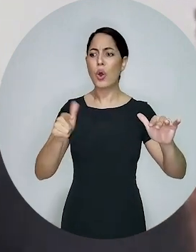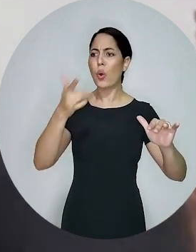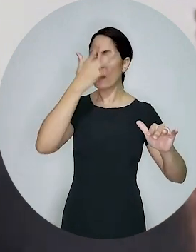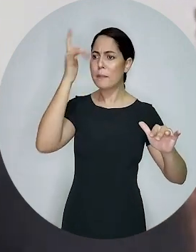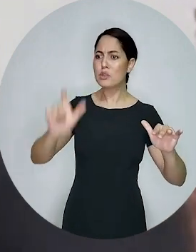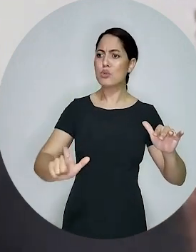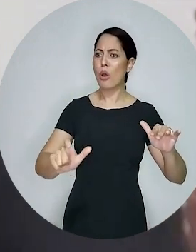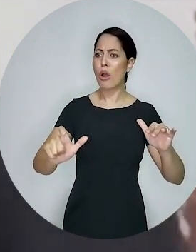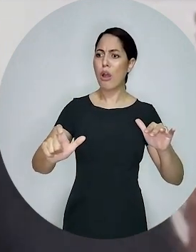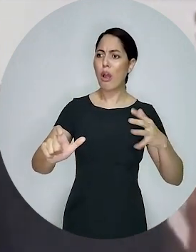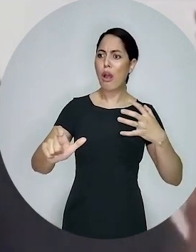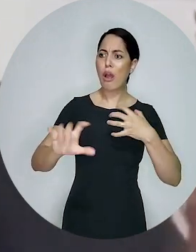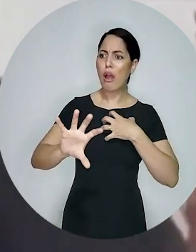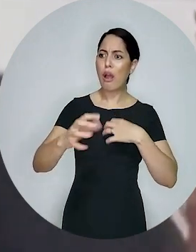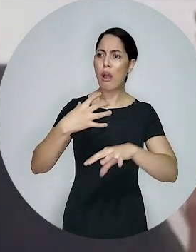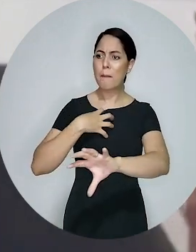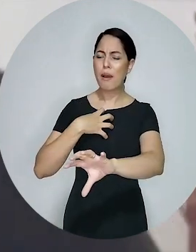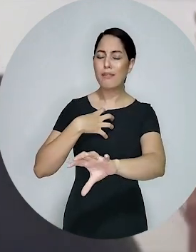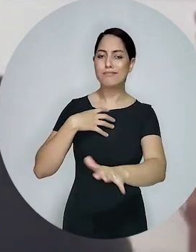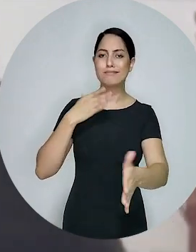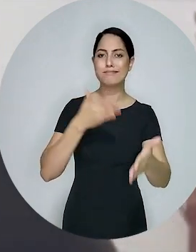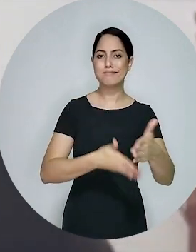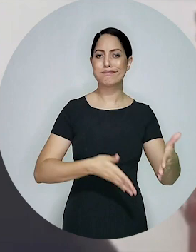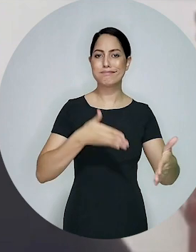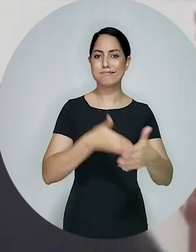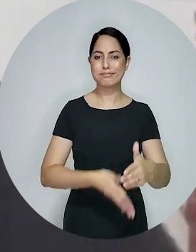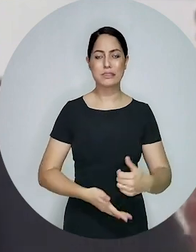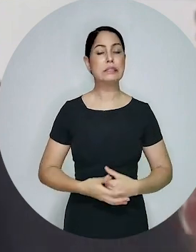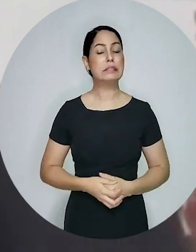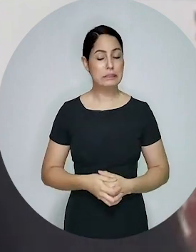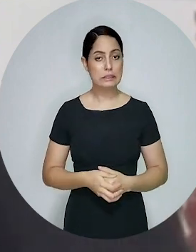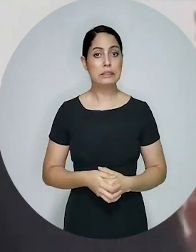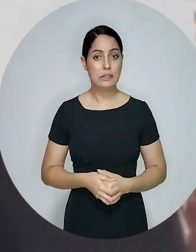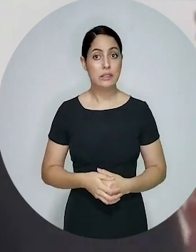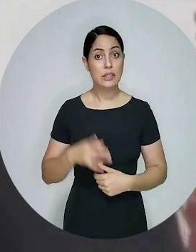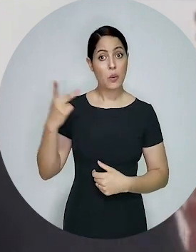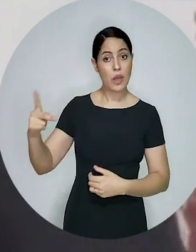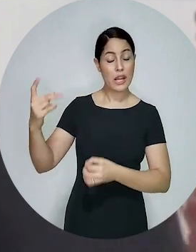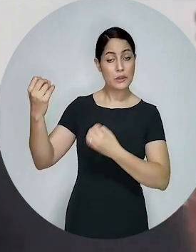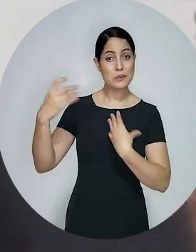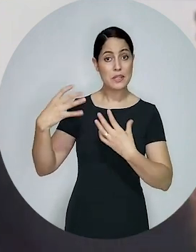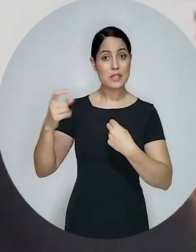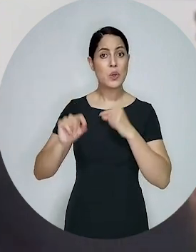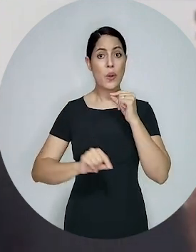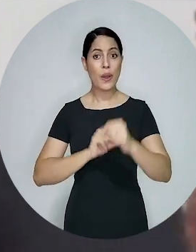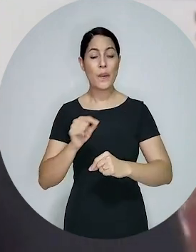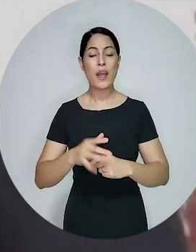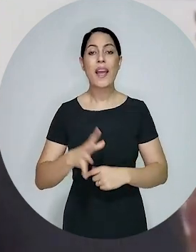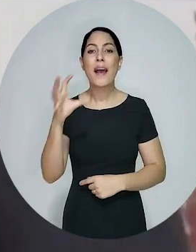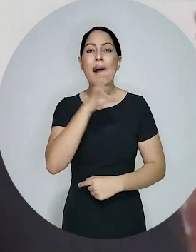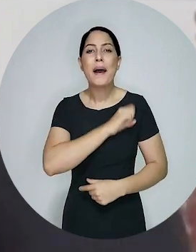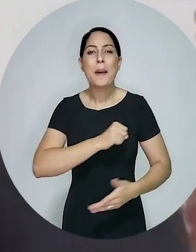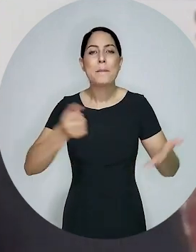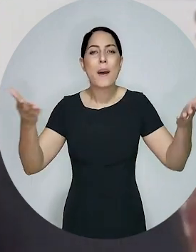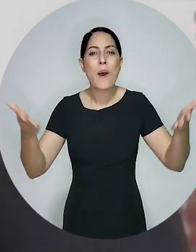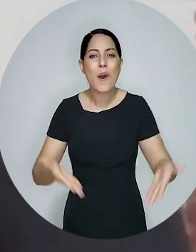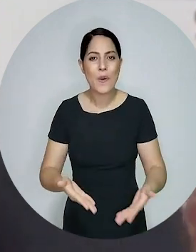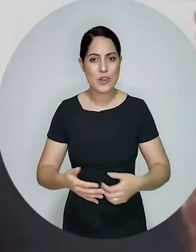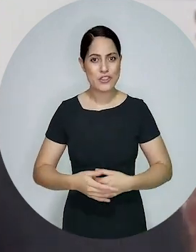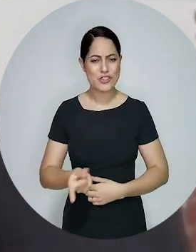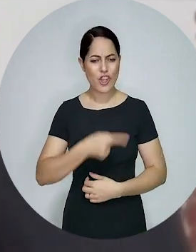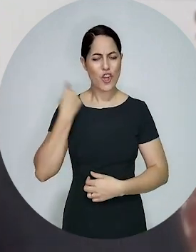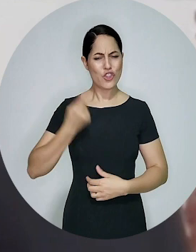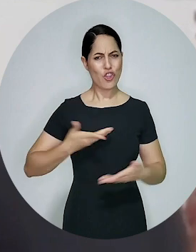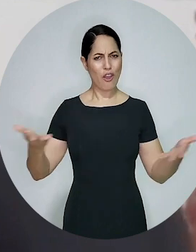seus semelhantes. Ele nos ensina, sim, que o hoje é fundamental. Amar as pessoas